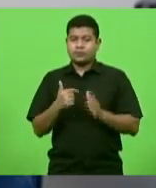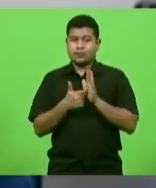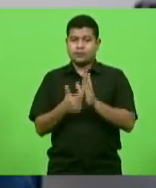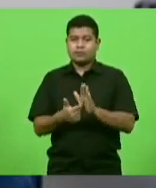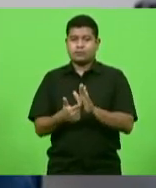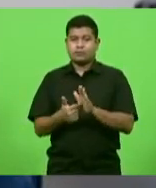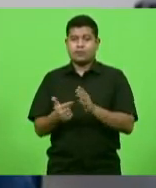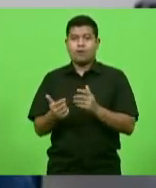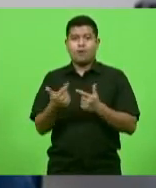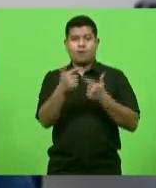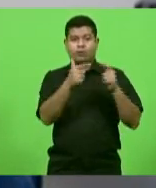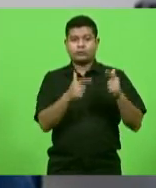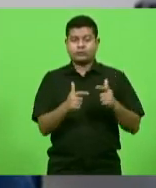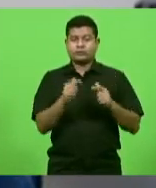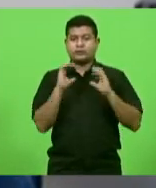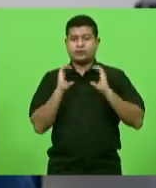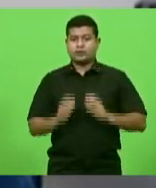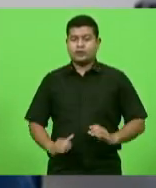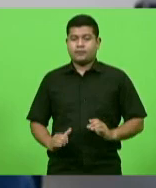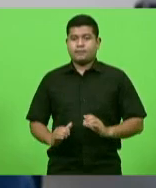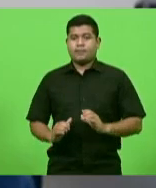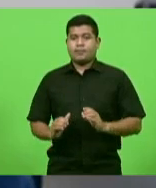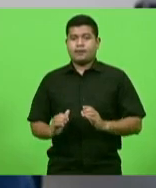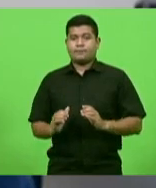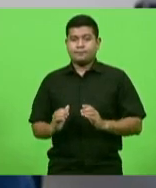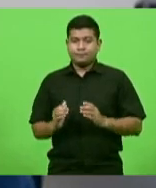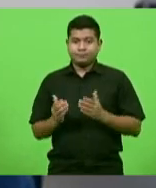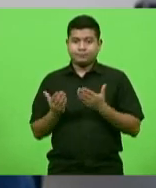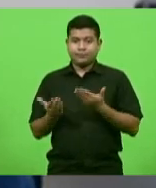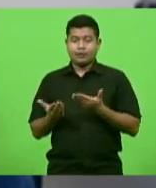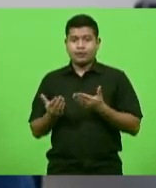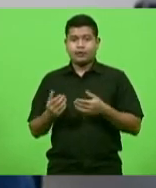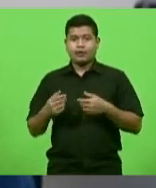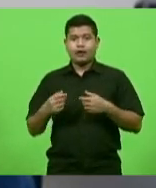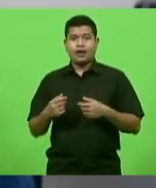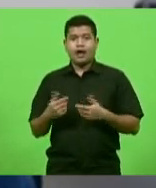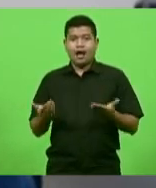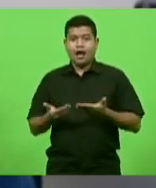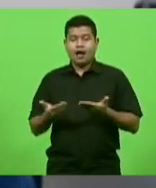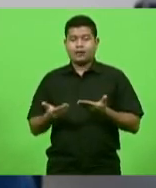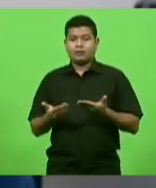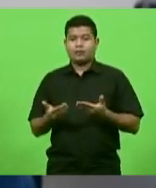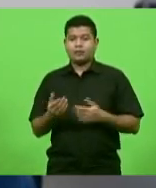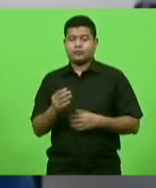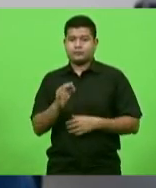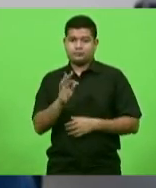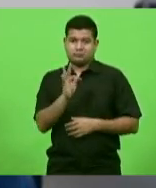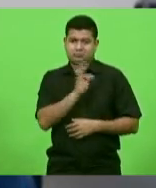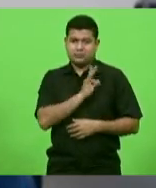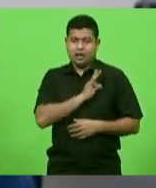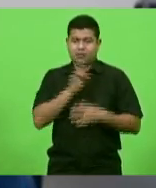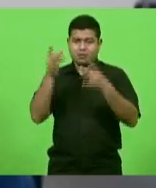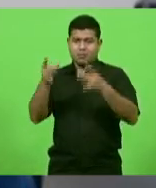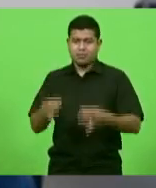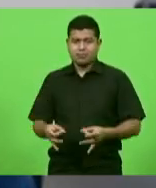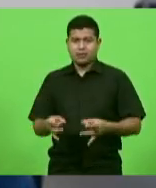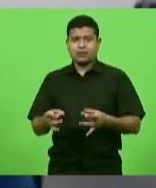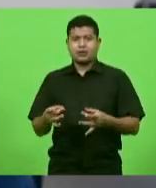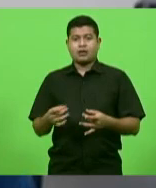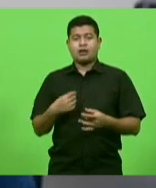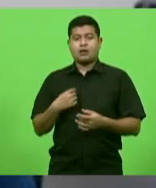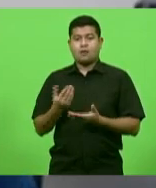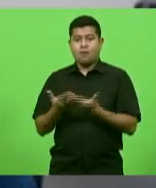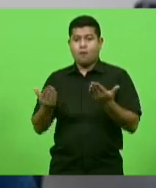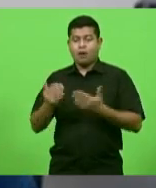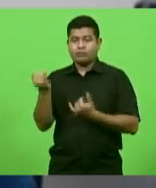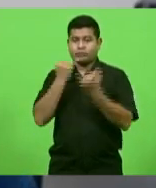seja apresentada qualquer cidadão não se afigura razoável exigir precisão pego enganar rápida e capitulação das infrações que